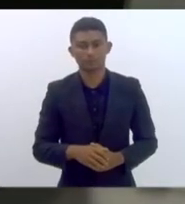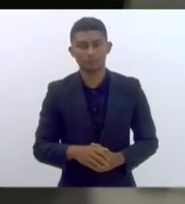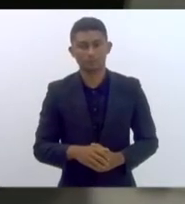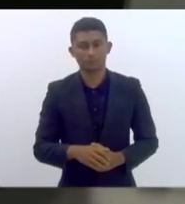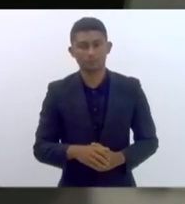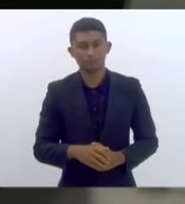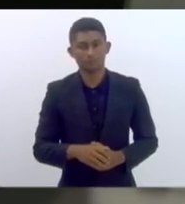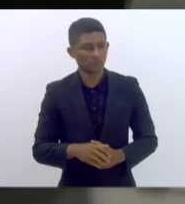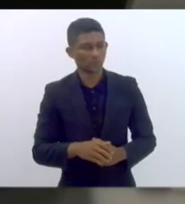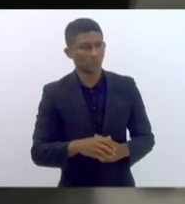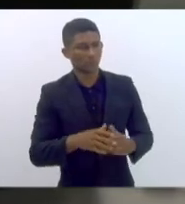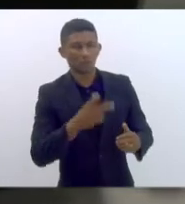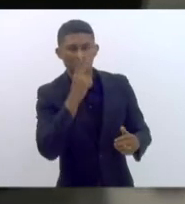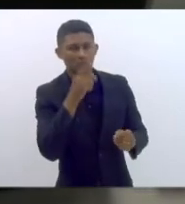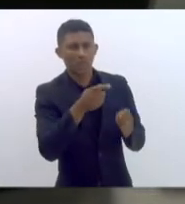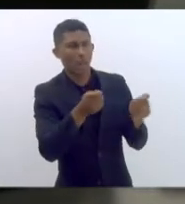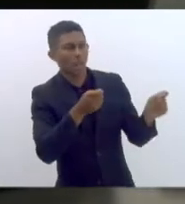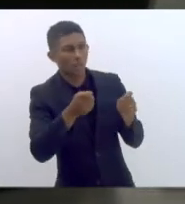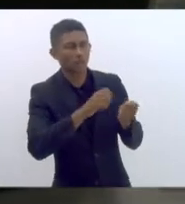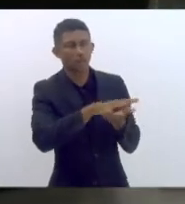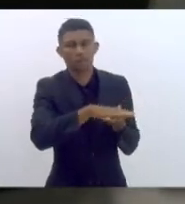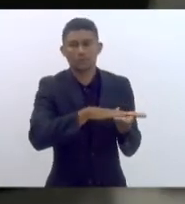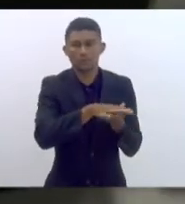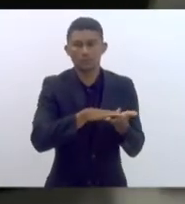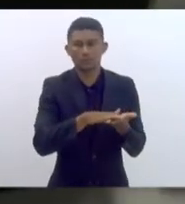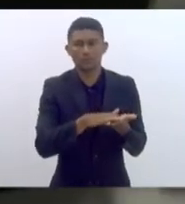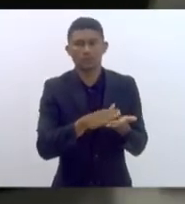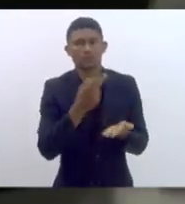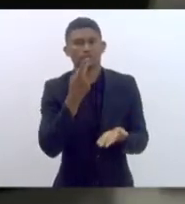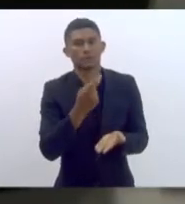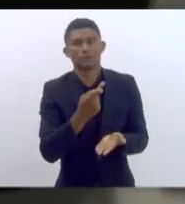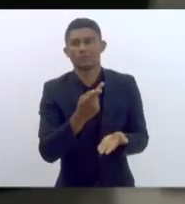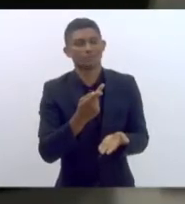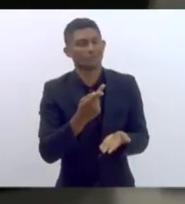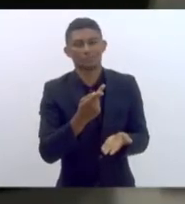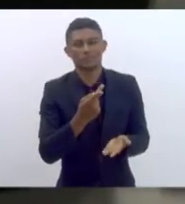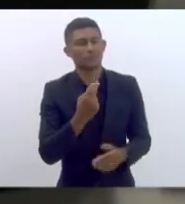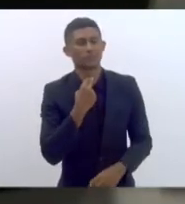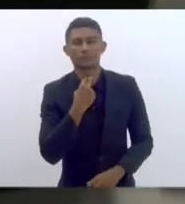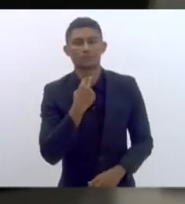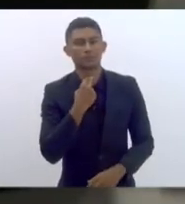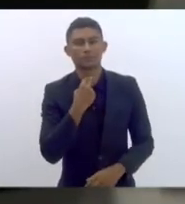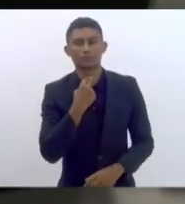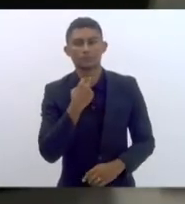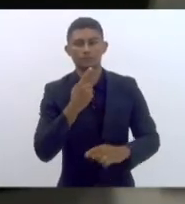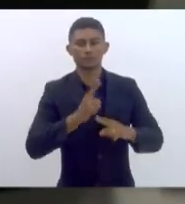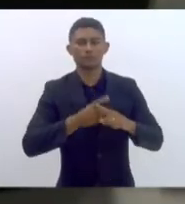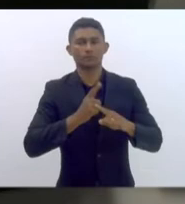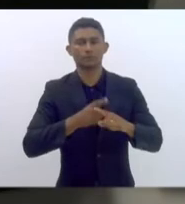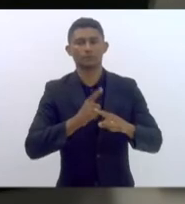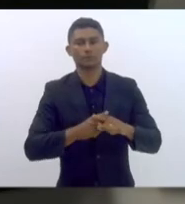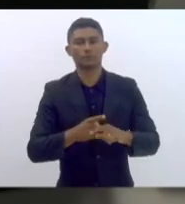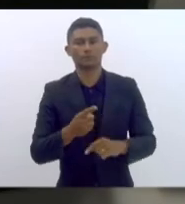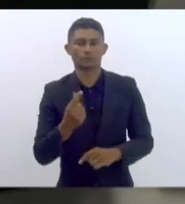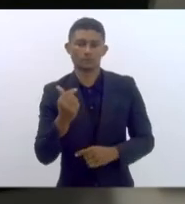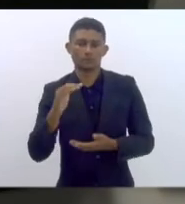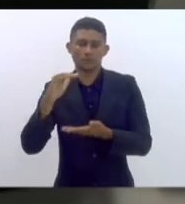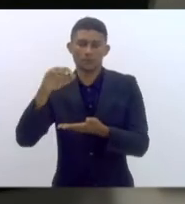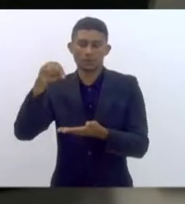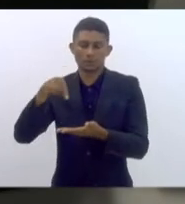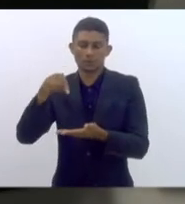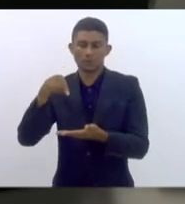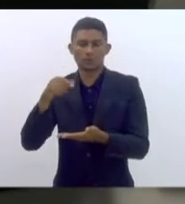total descontrole, total descontrole, a gente não pode afirmar isso também, porque o Tesouro sofreu diversos arrestos